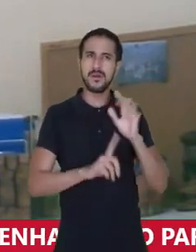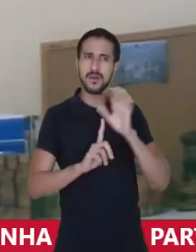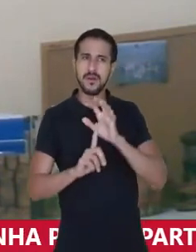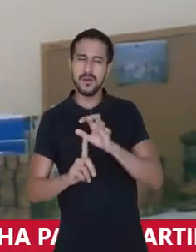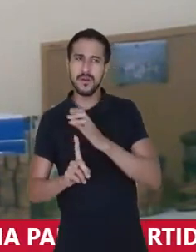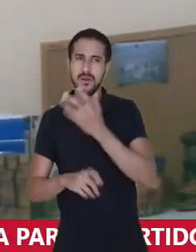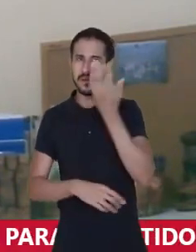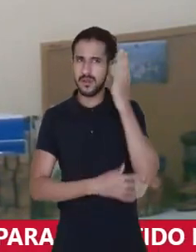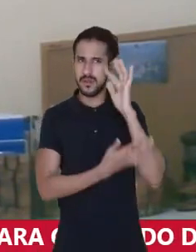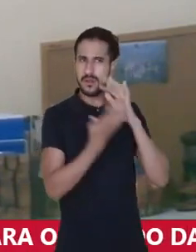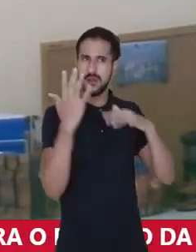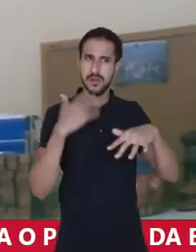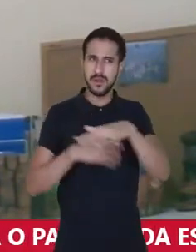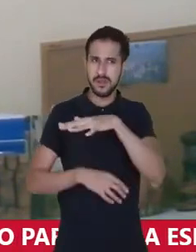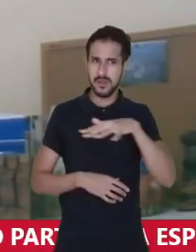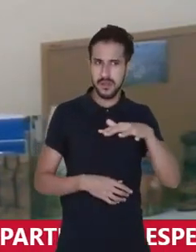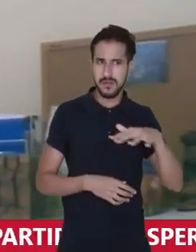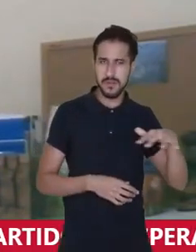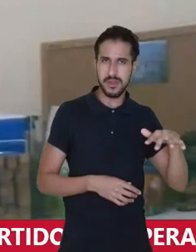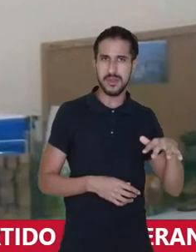impactos ambientais.